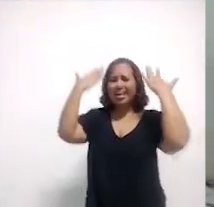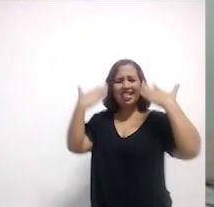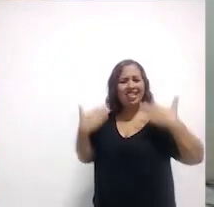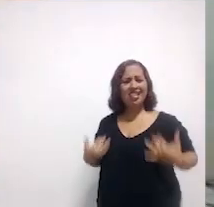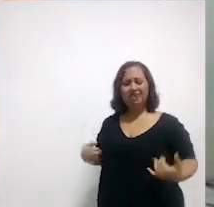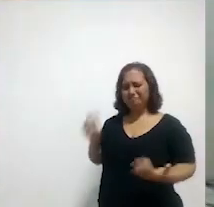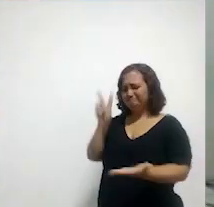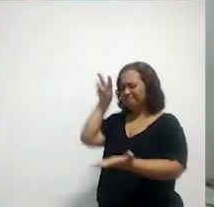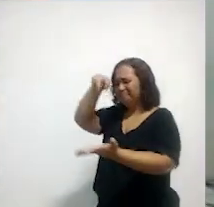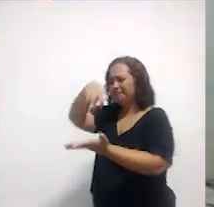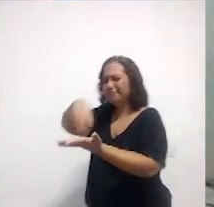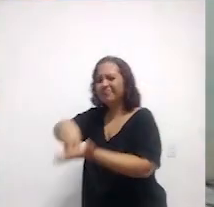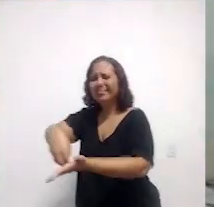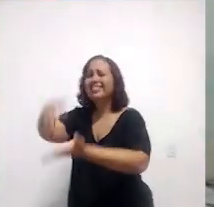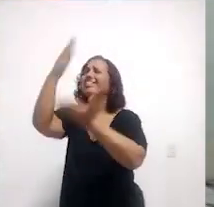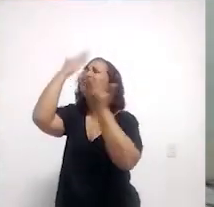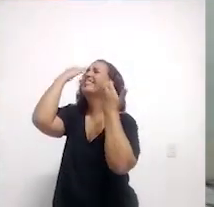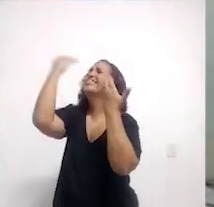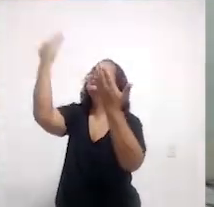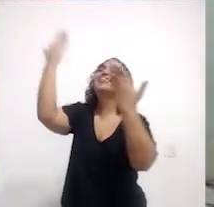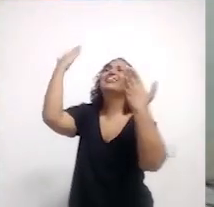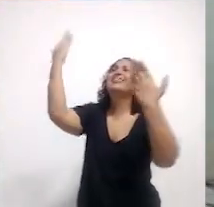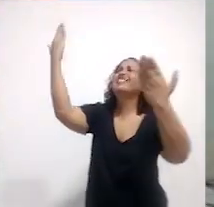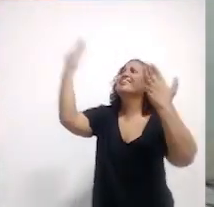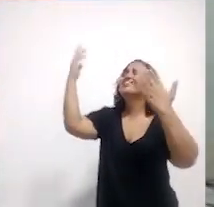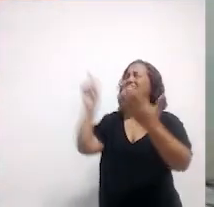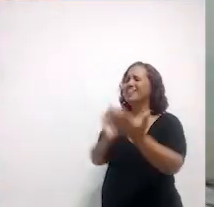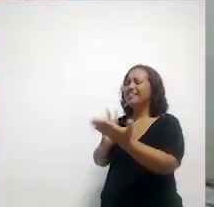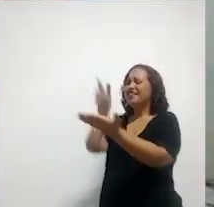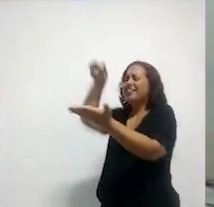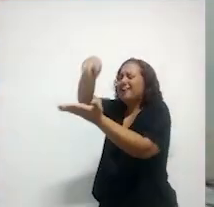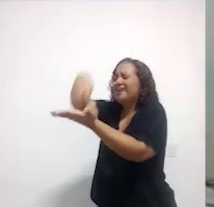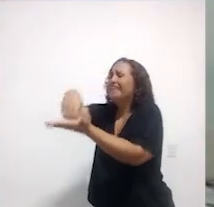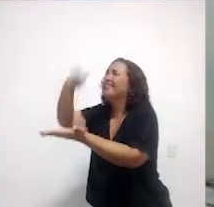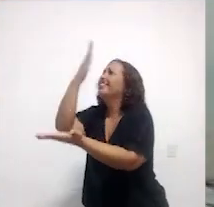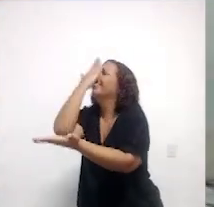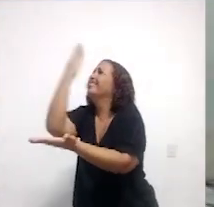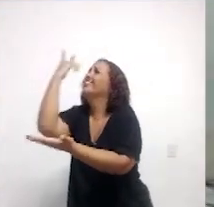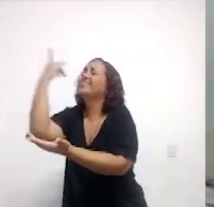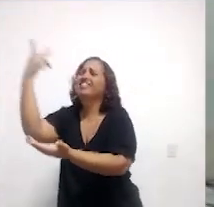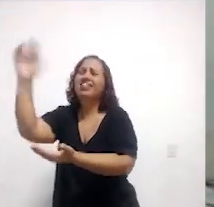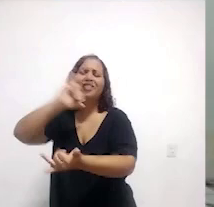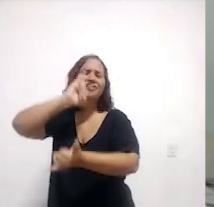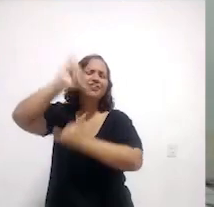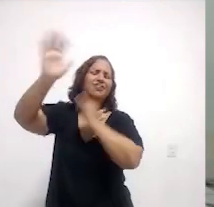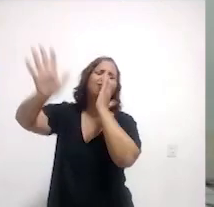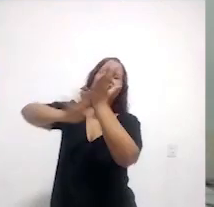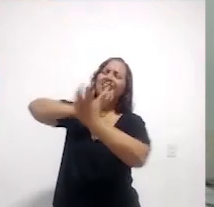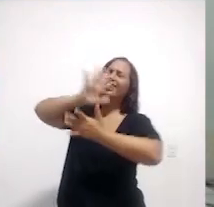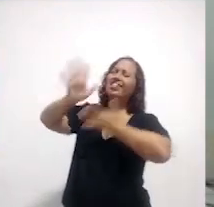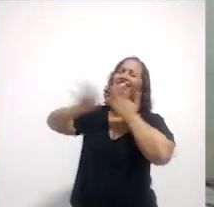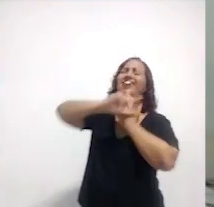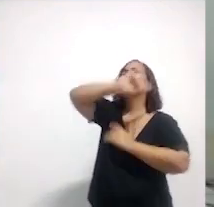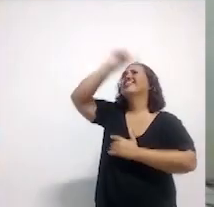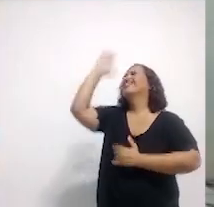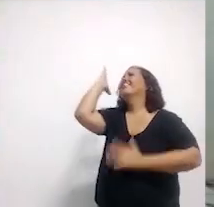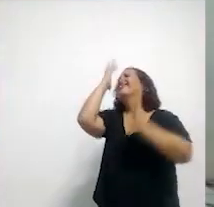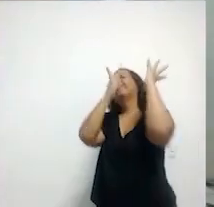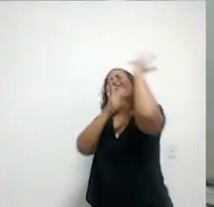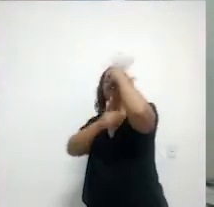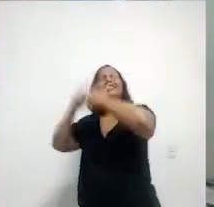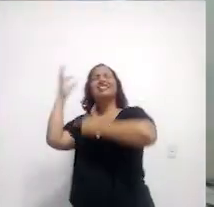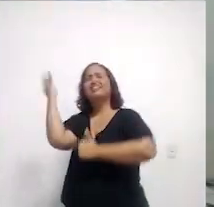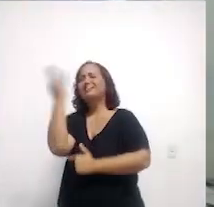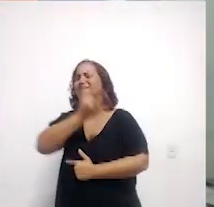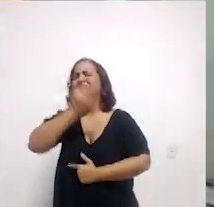derramar, dizer que sou grato, me derramar, dizer que és formoso,